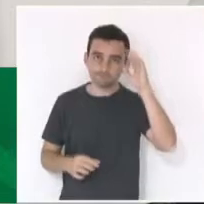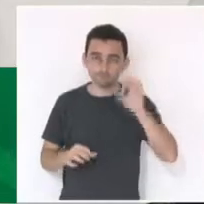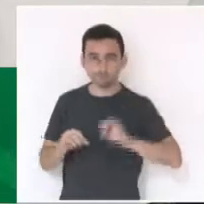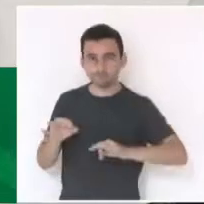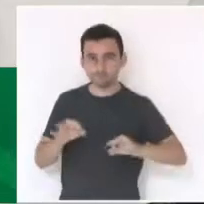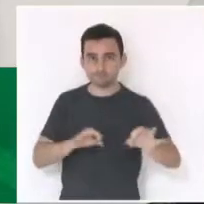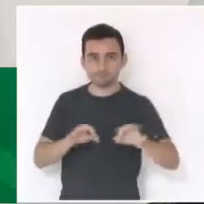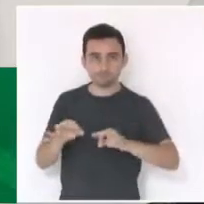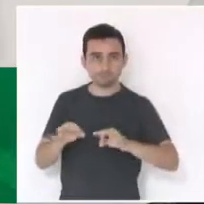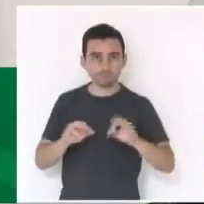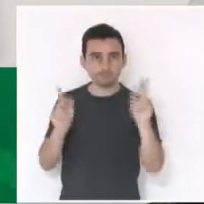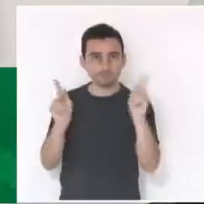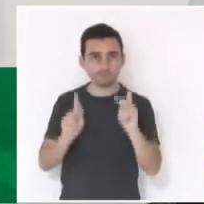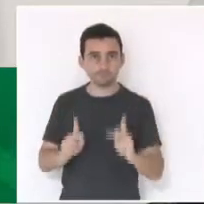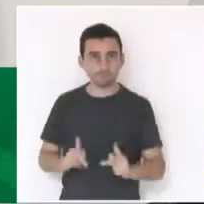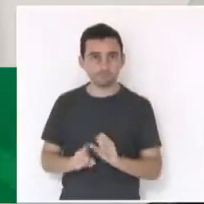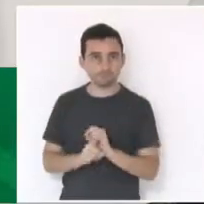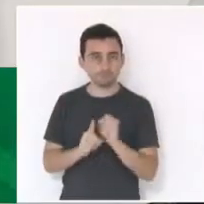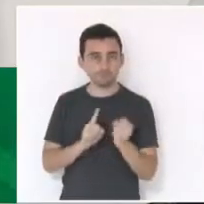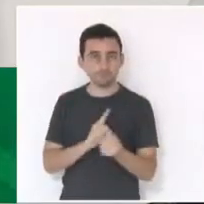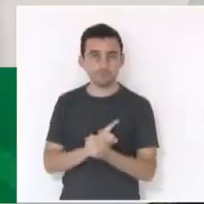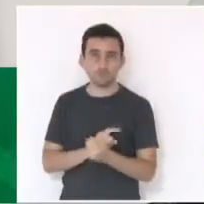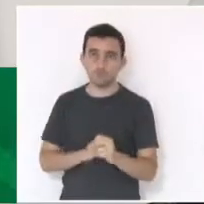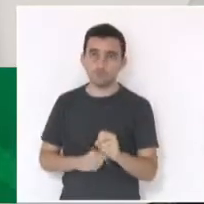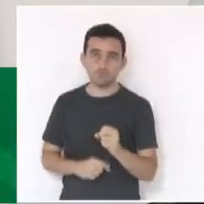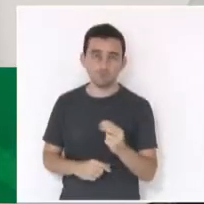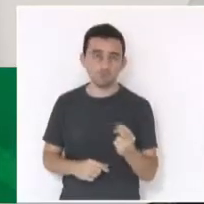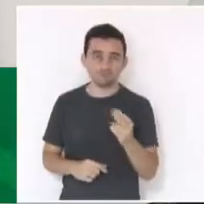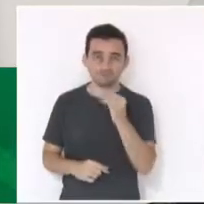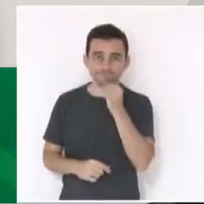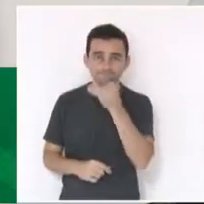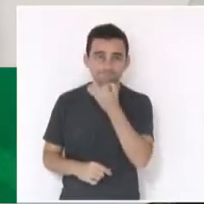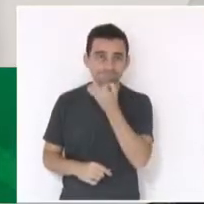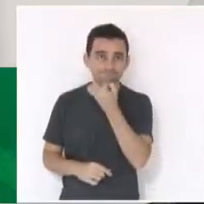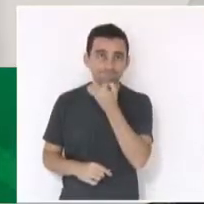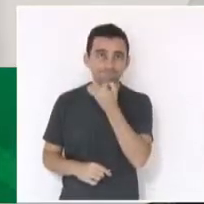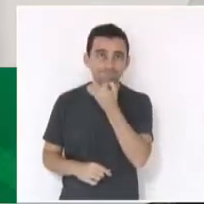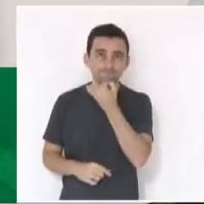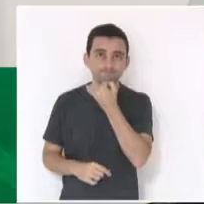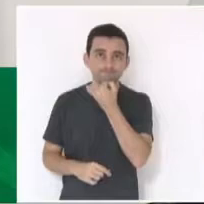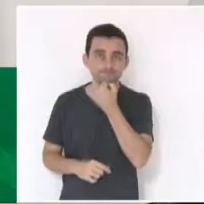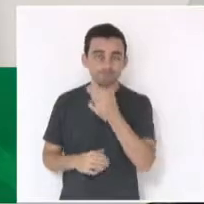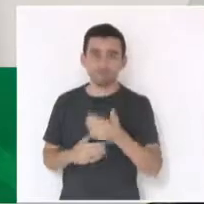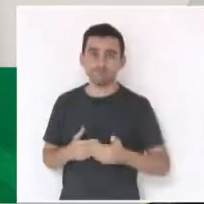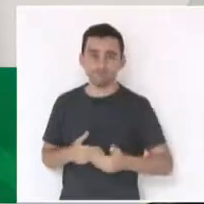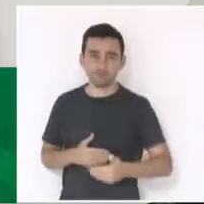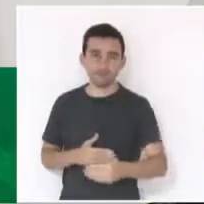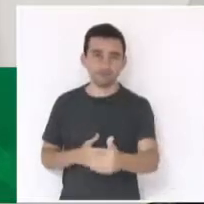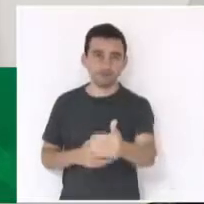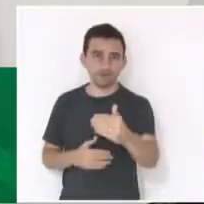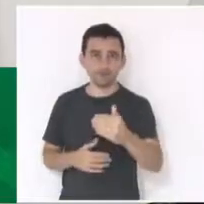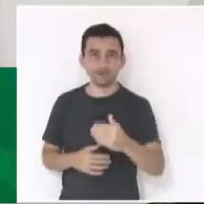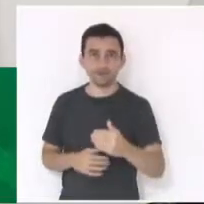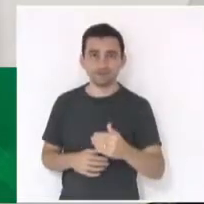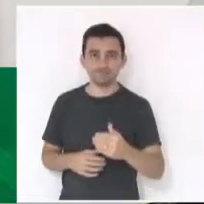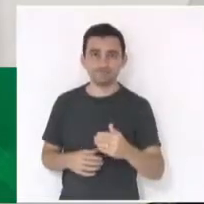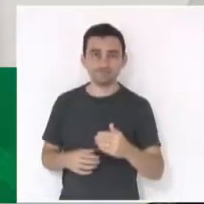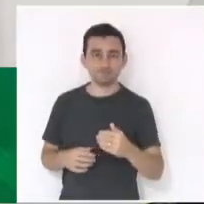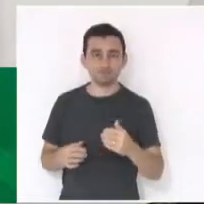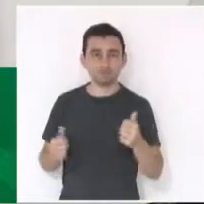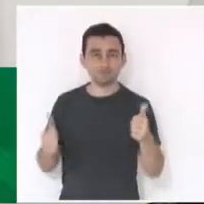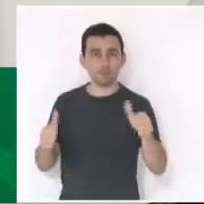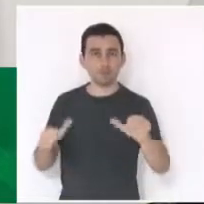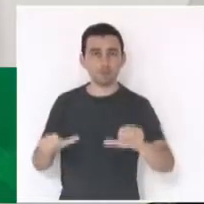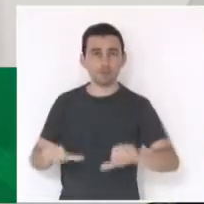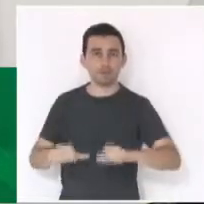da sociedade ou infelizmente nós vamos convivendo cada vez mais com situações de